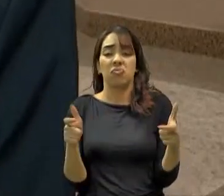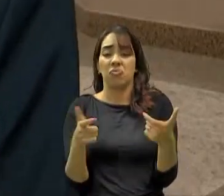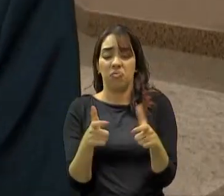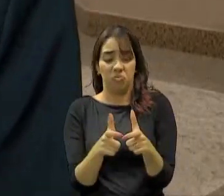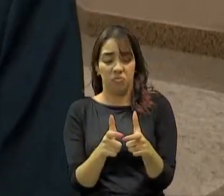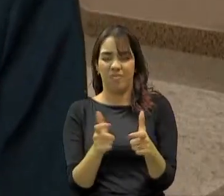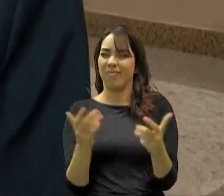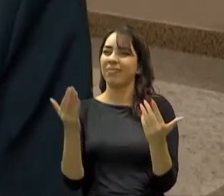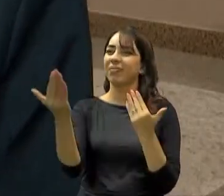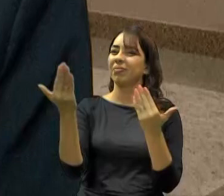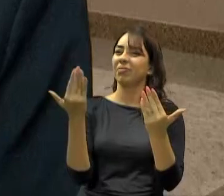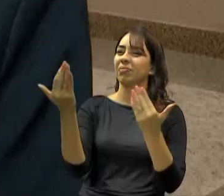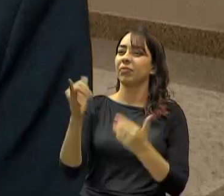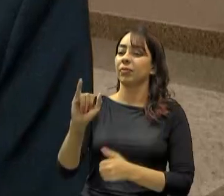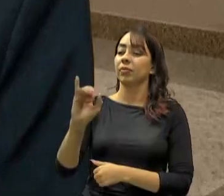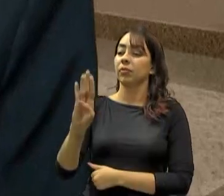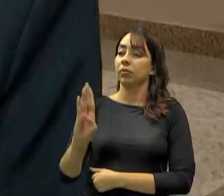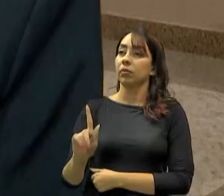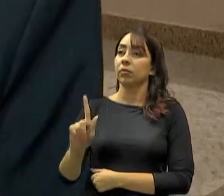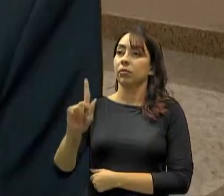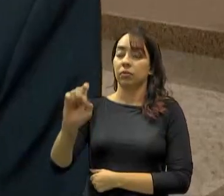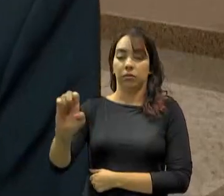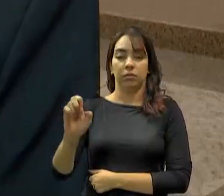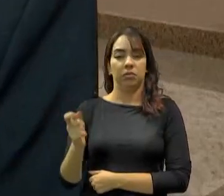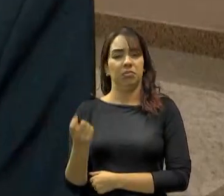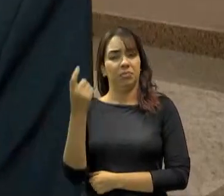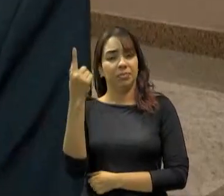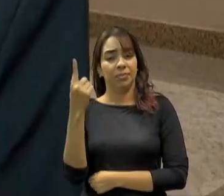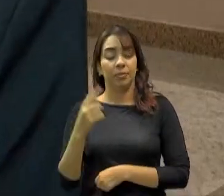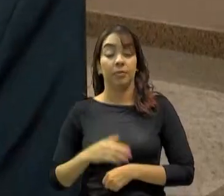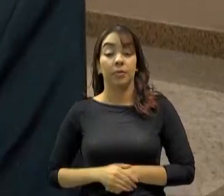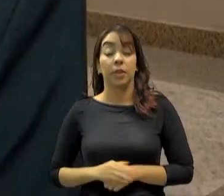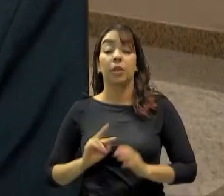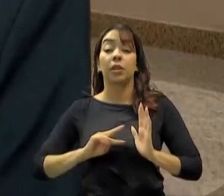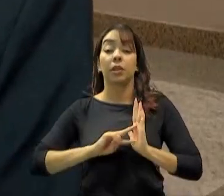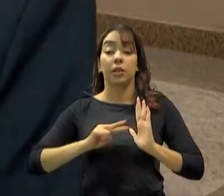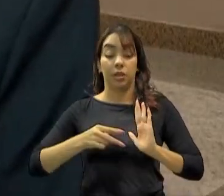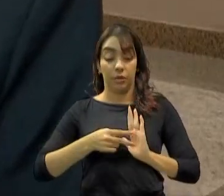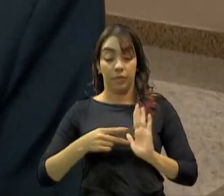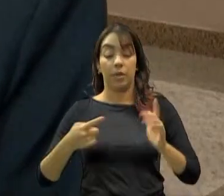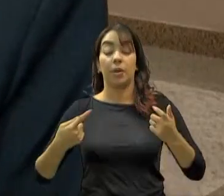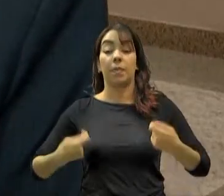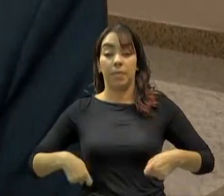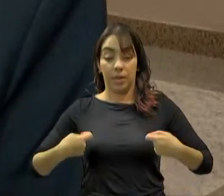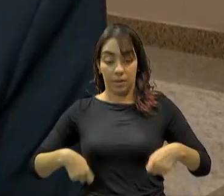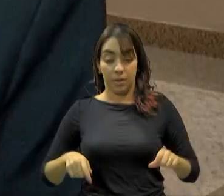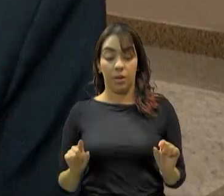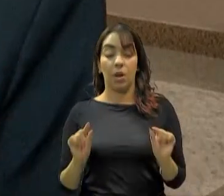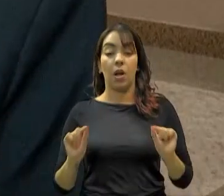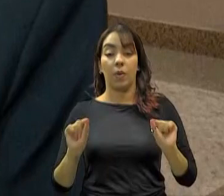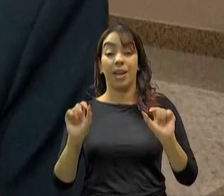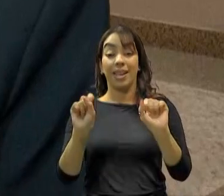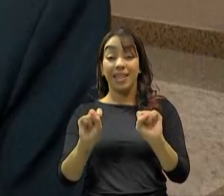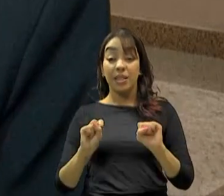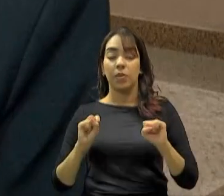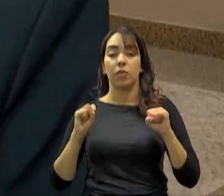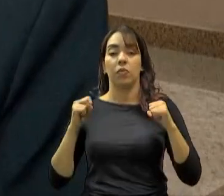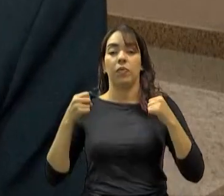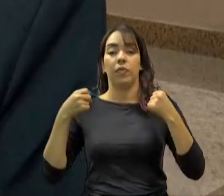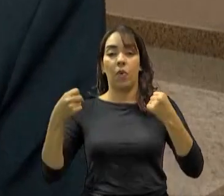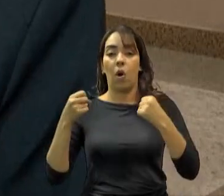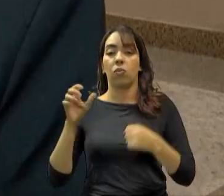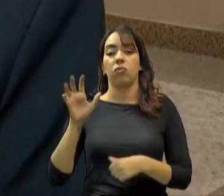esses números do bge a gente percebe a necessidade de um esforço de todos a todos os